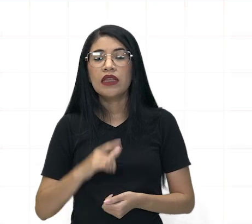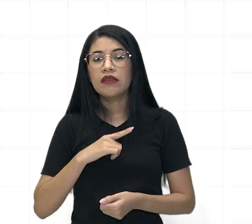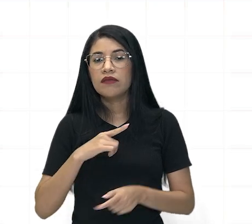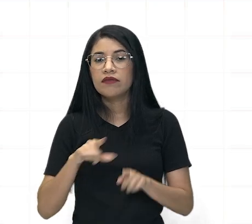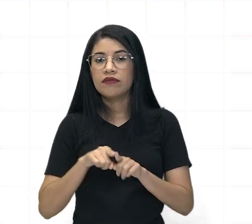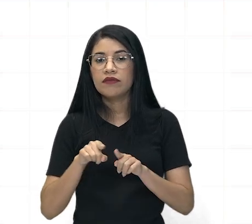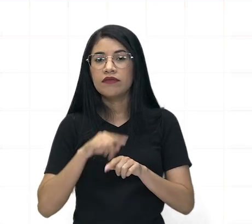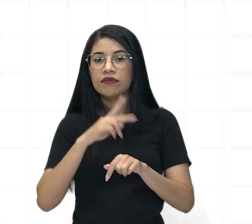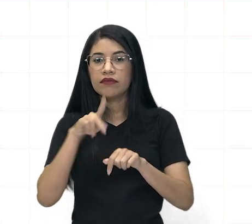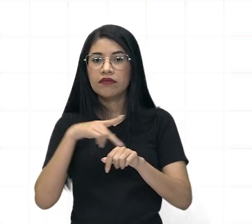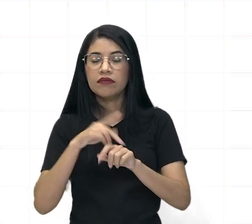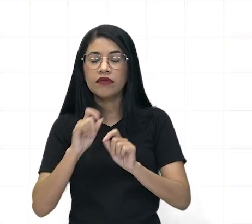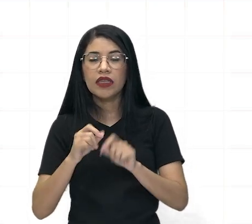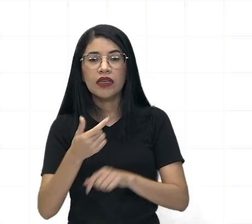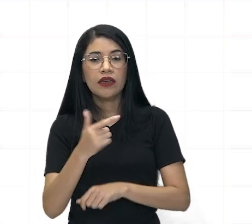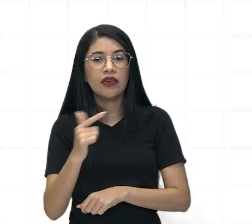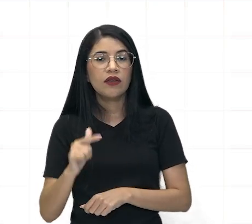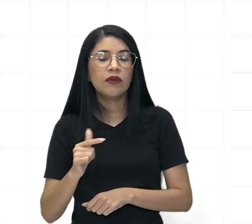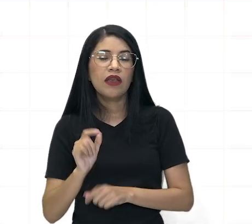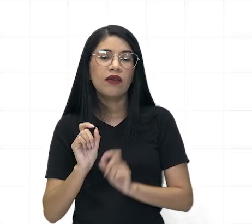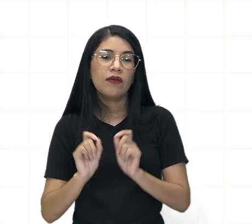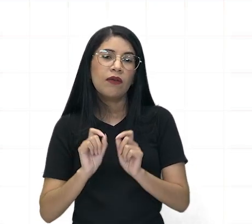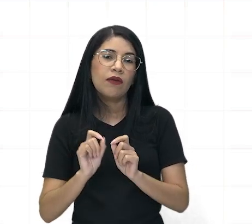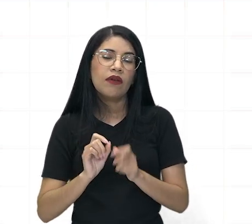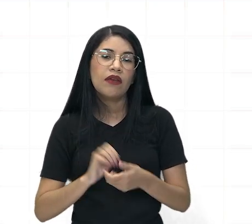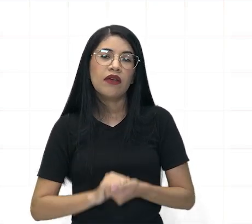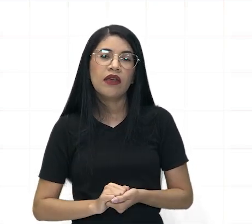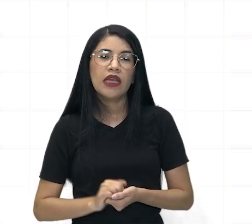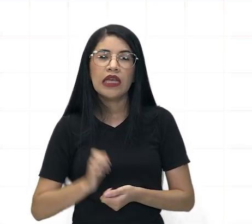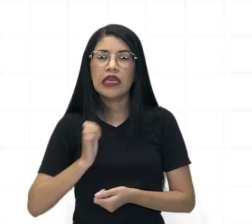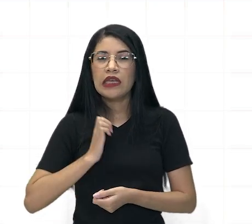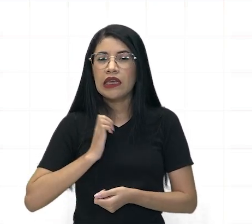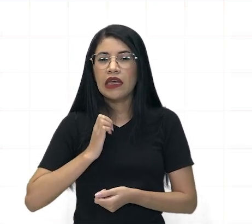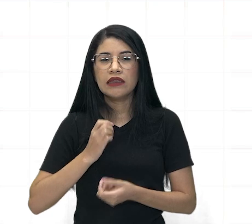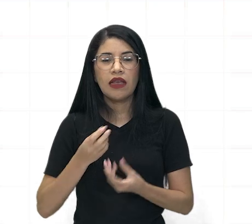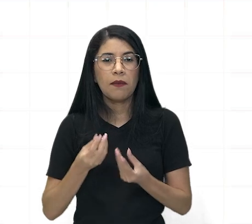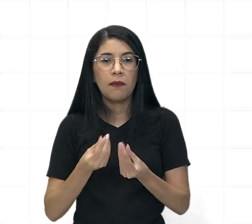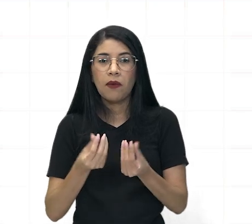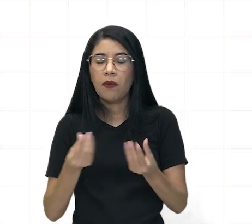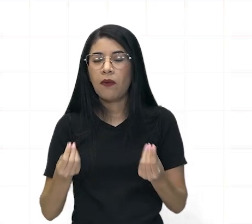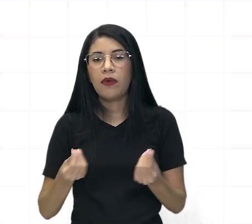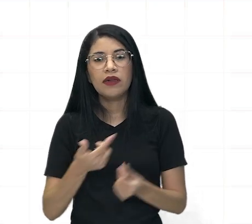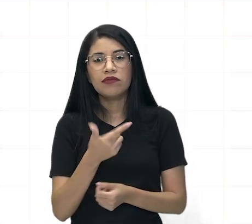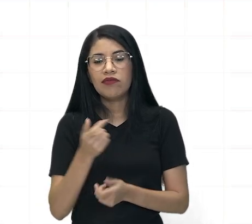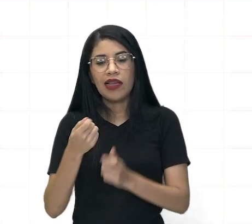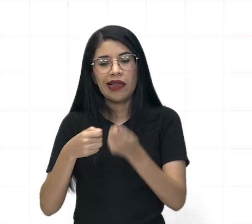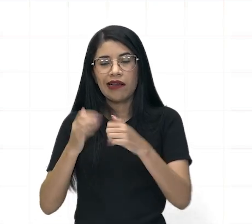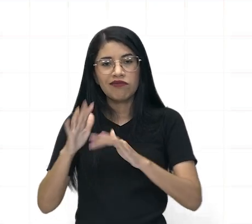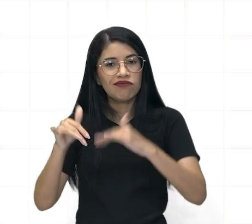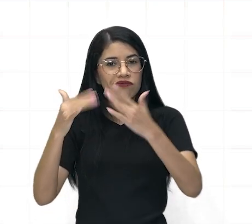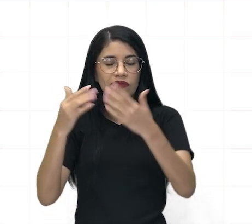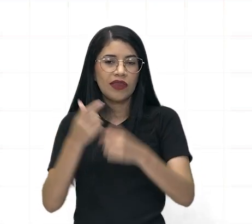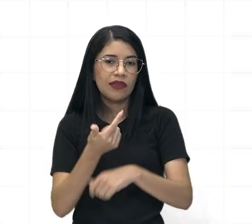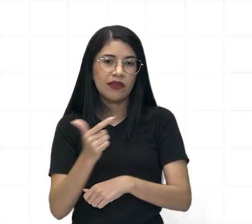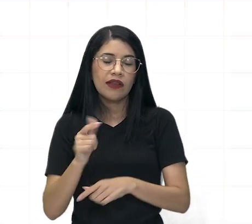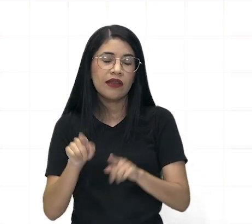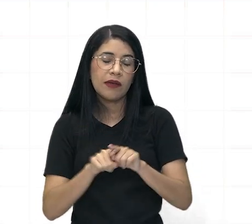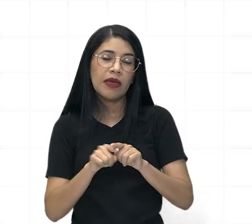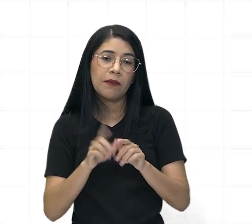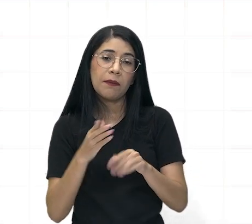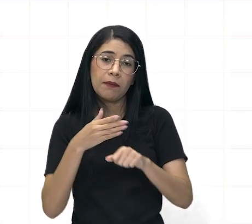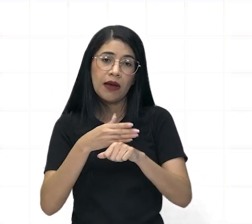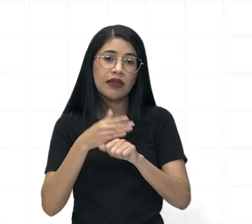também que não têm um grande destaque econômico, né? Mas, de outra